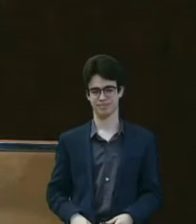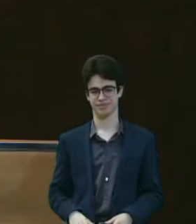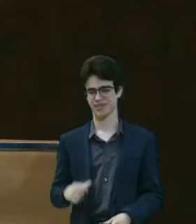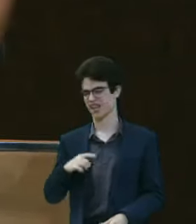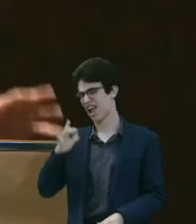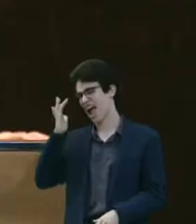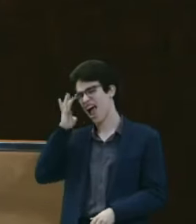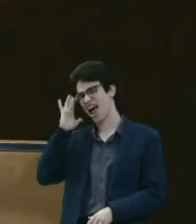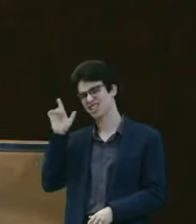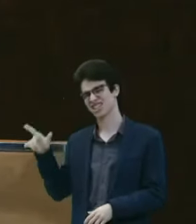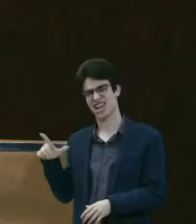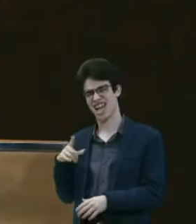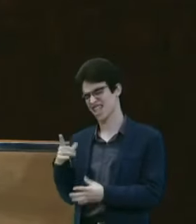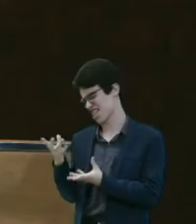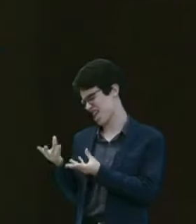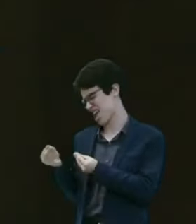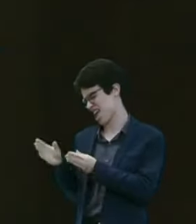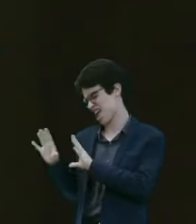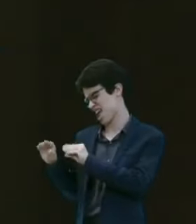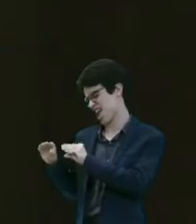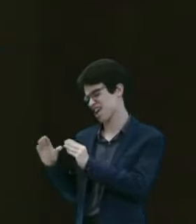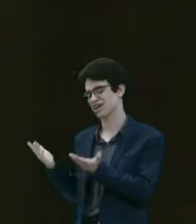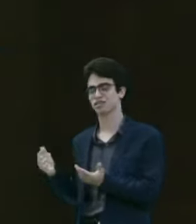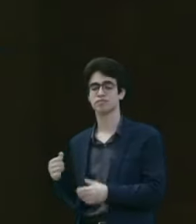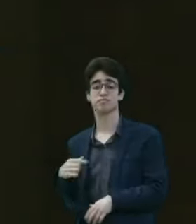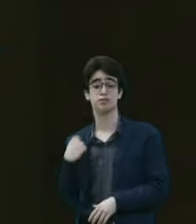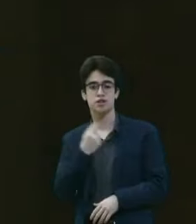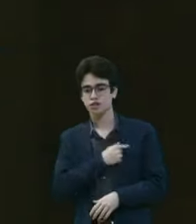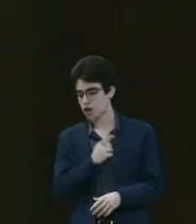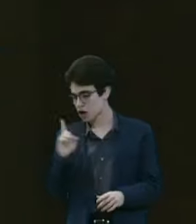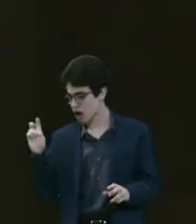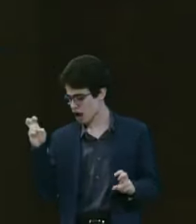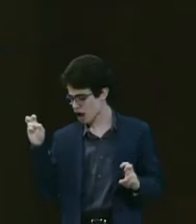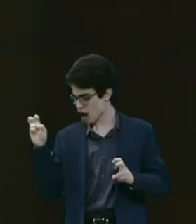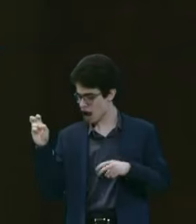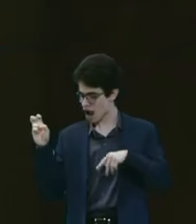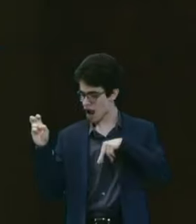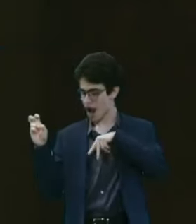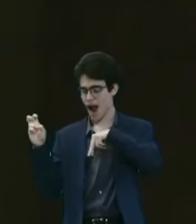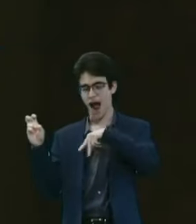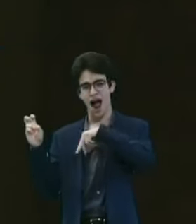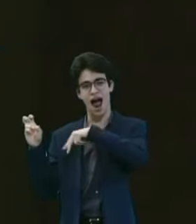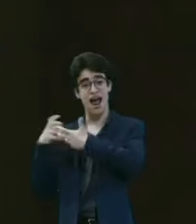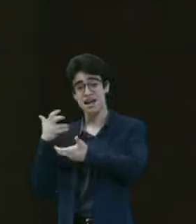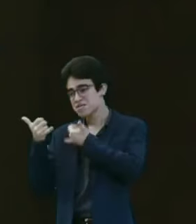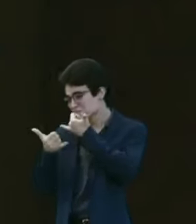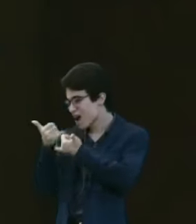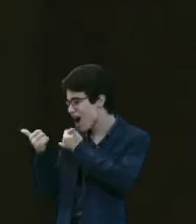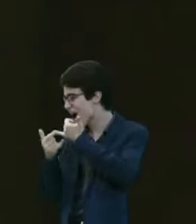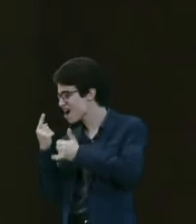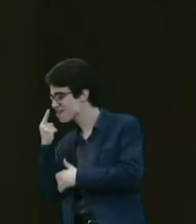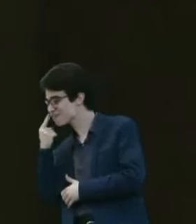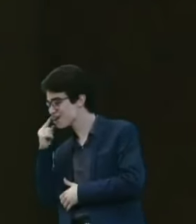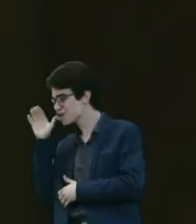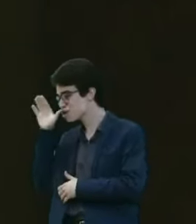Deve ser um brinquedo. E a gente começou a se aproximar, querer brincar, querer ver o que